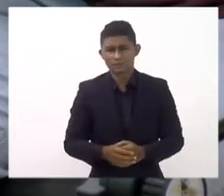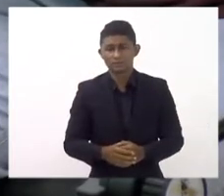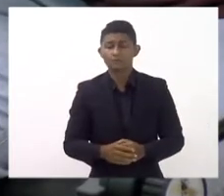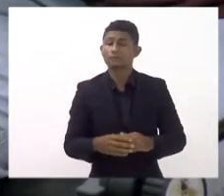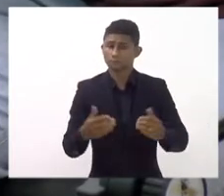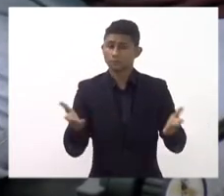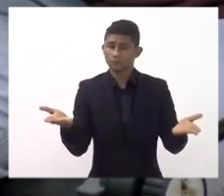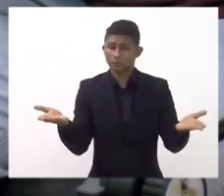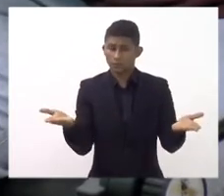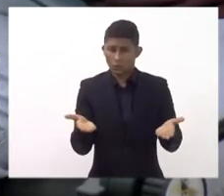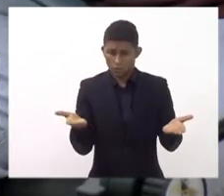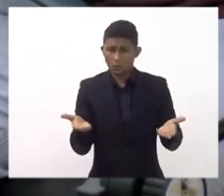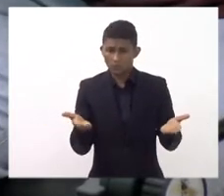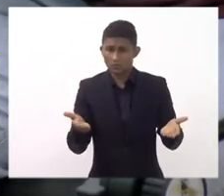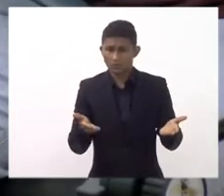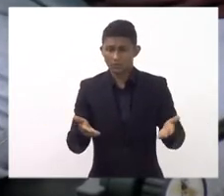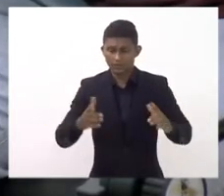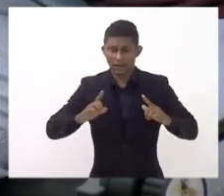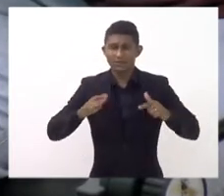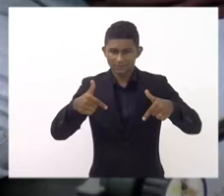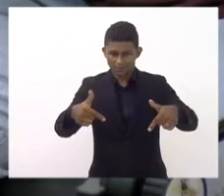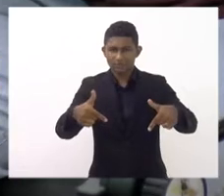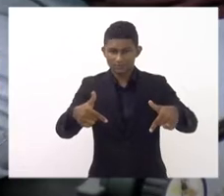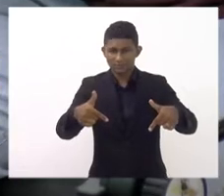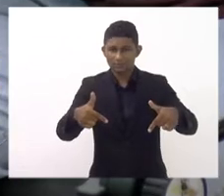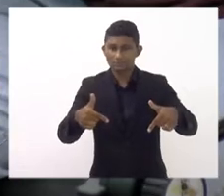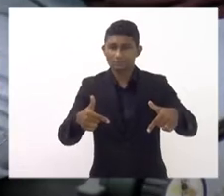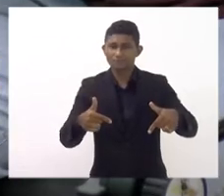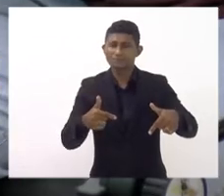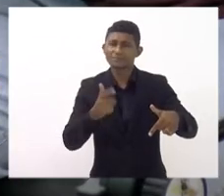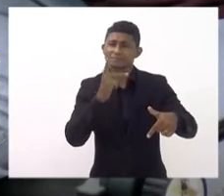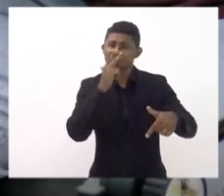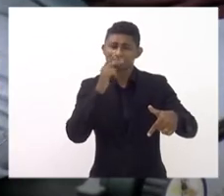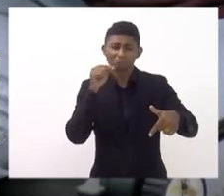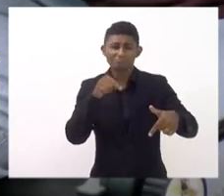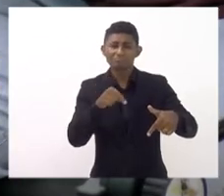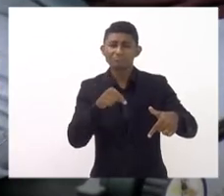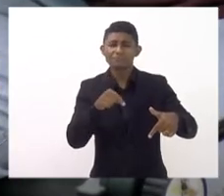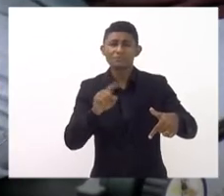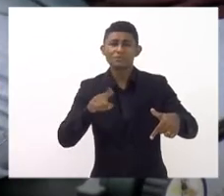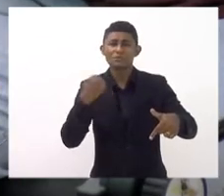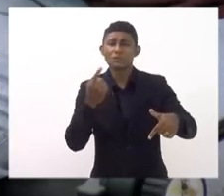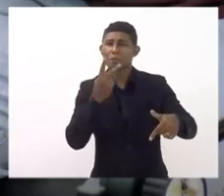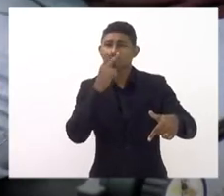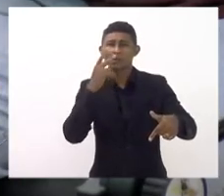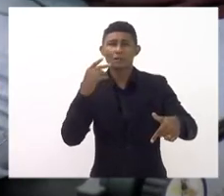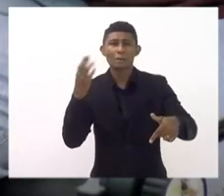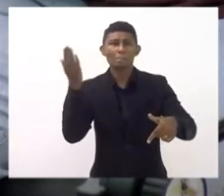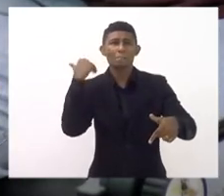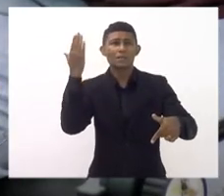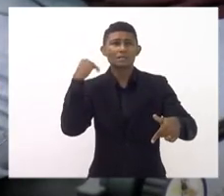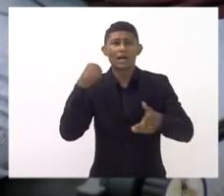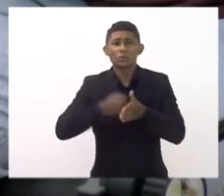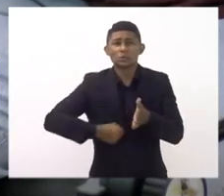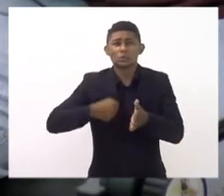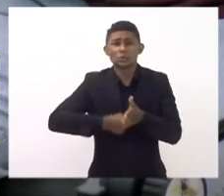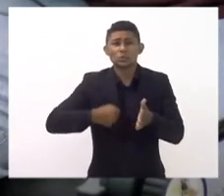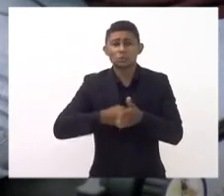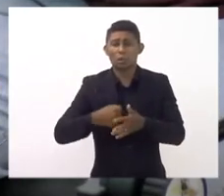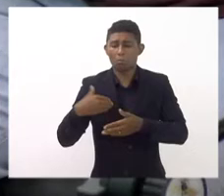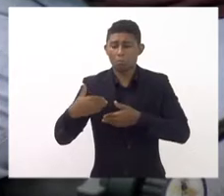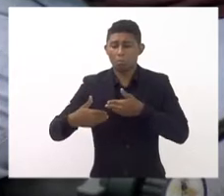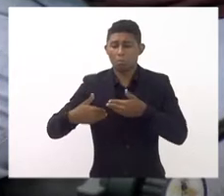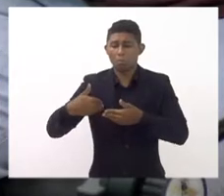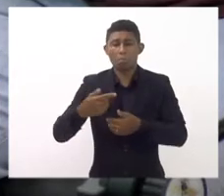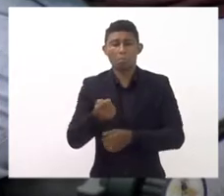Hoje, em ações concretas, ainda parece que estamos no primeiro dia de luta pelo mínimo existencial a um